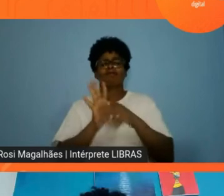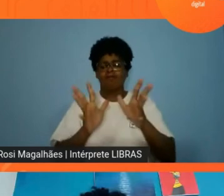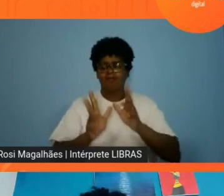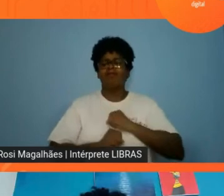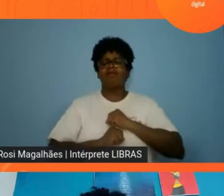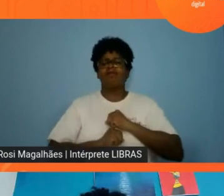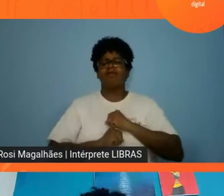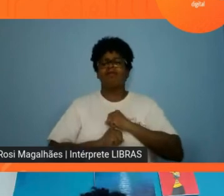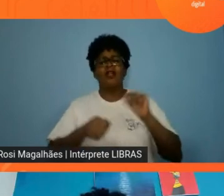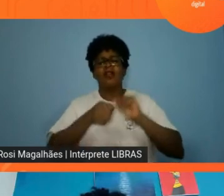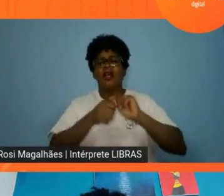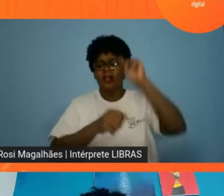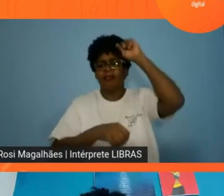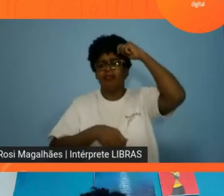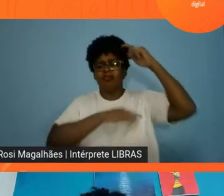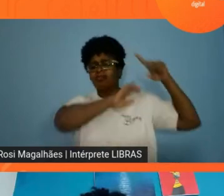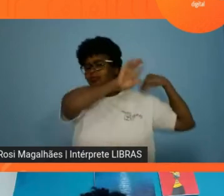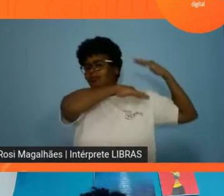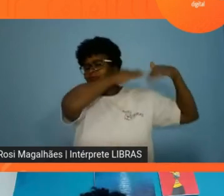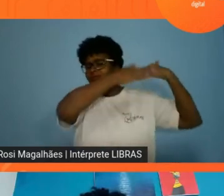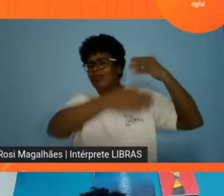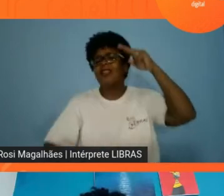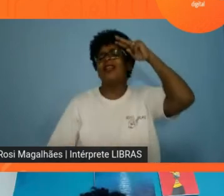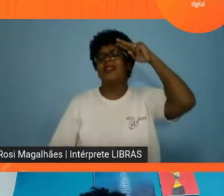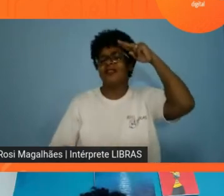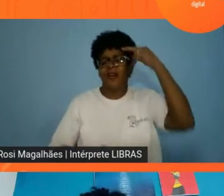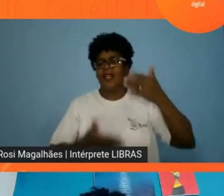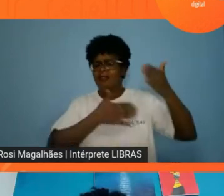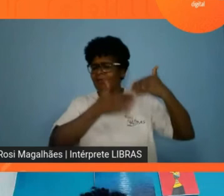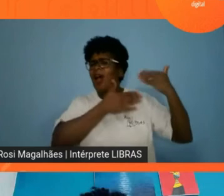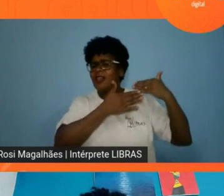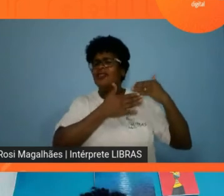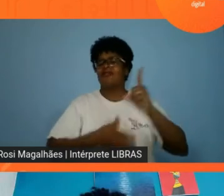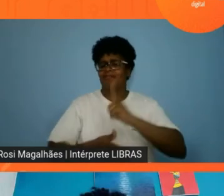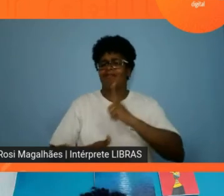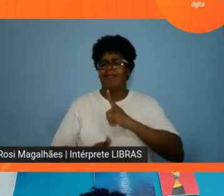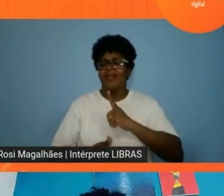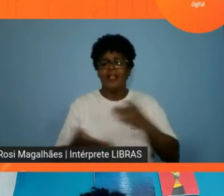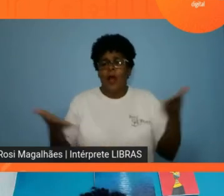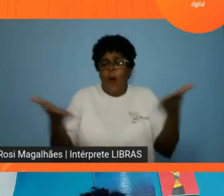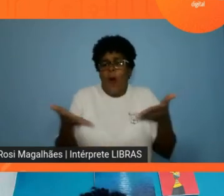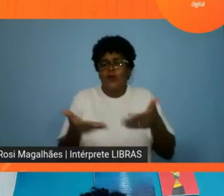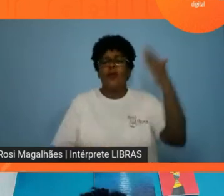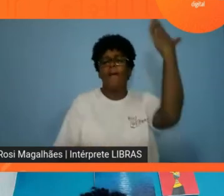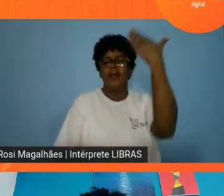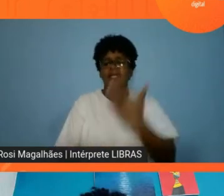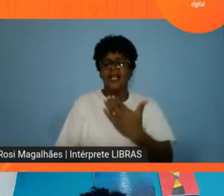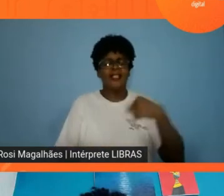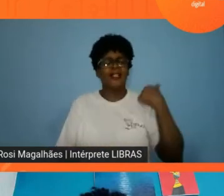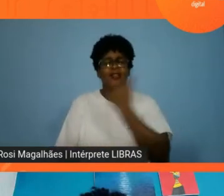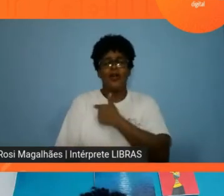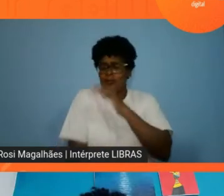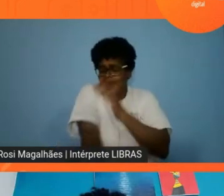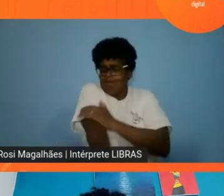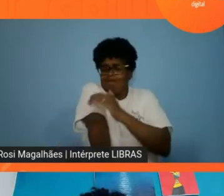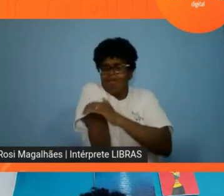ancestrais usaram para contar as nossas histórias, né? Então, isso está presente nesse nosso DNA ancestral mesmo antes da